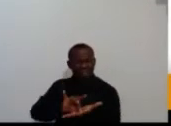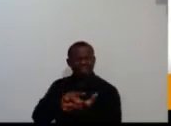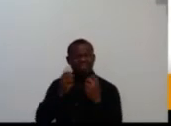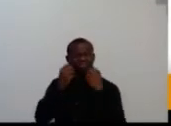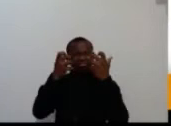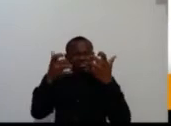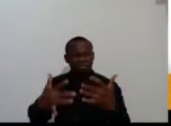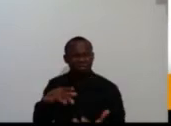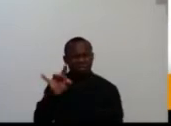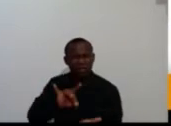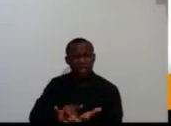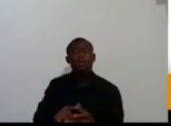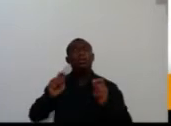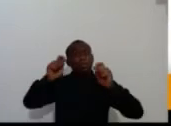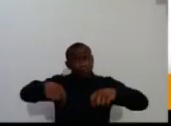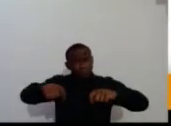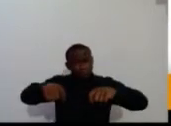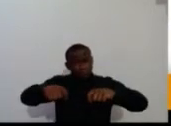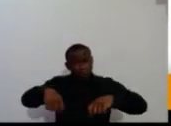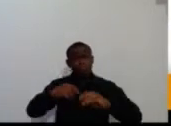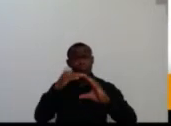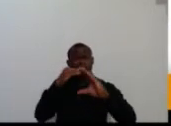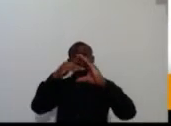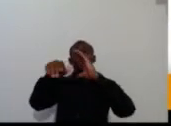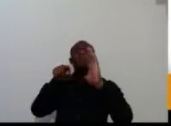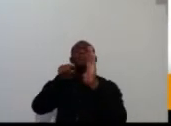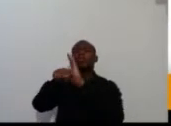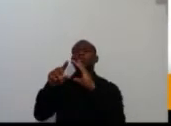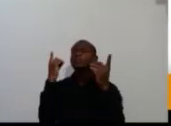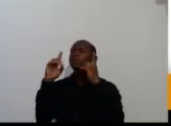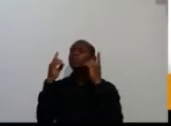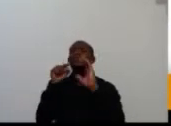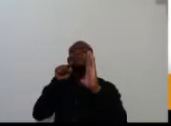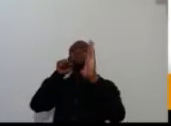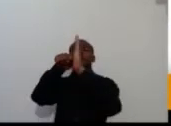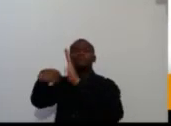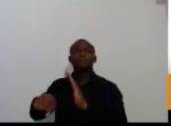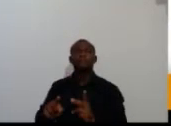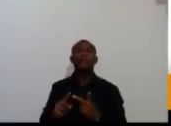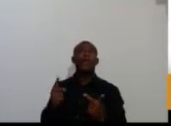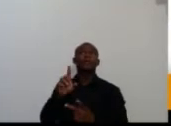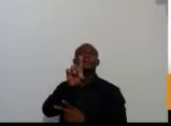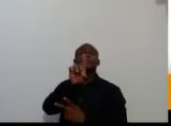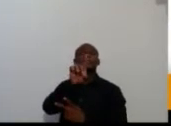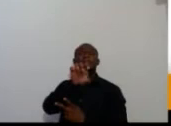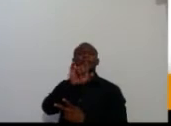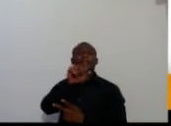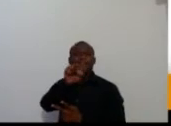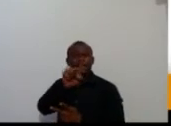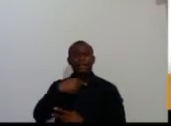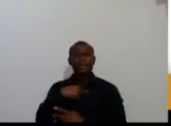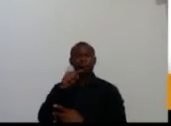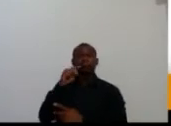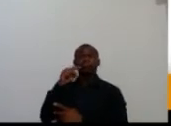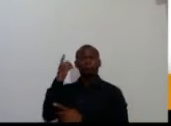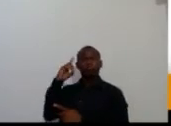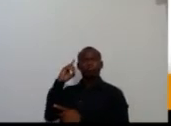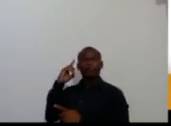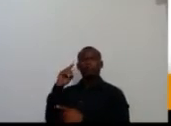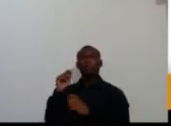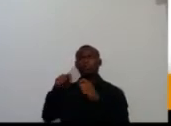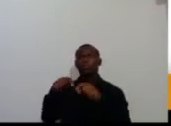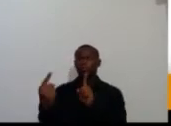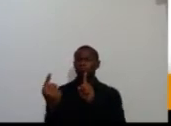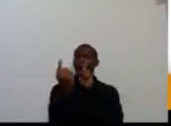Deise, mas Santa Ela diz, aí você já traz outro teórico, então a gente pode conversar. Esse é o novo paradigma da sala de aula. A gente